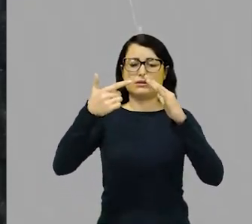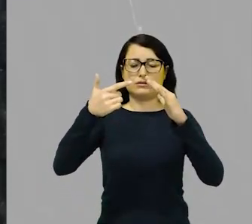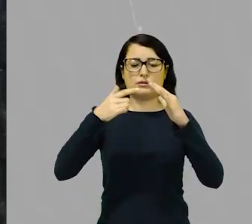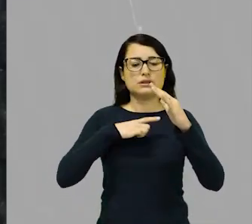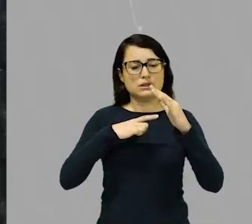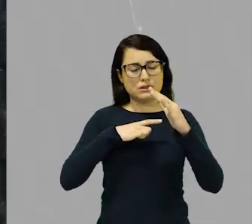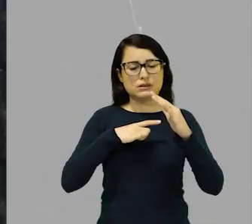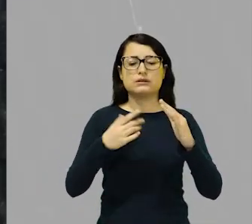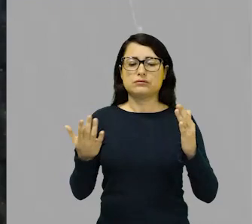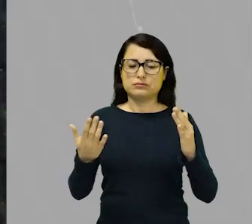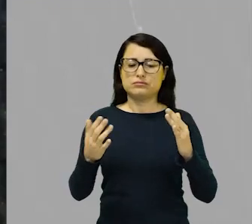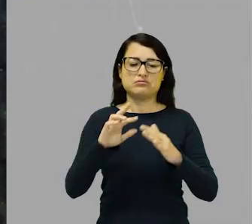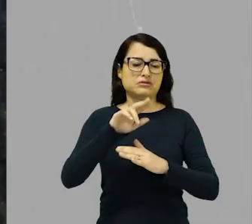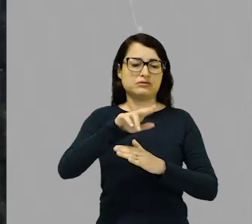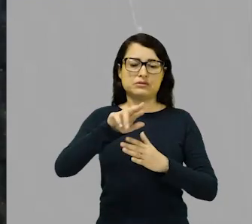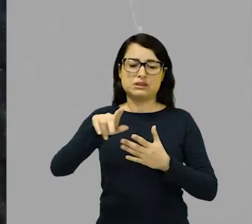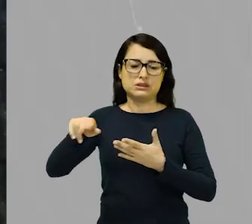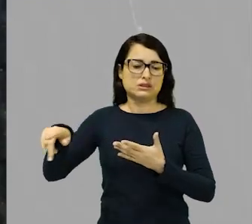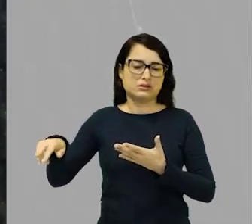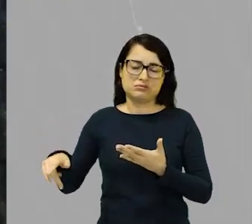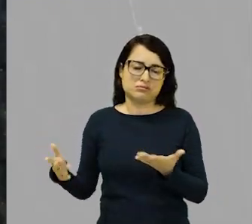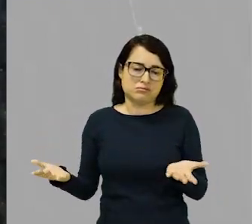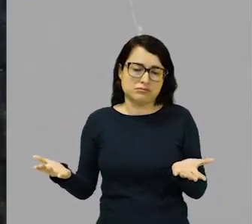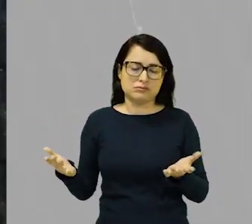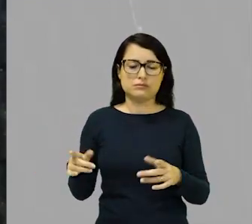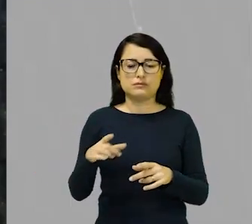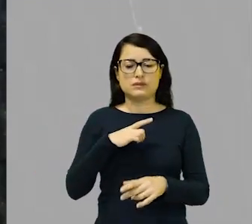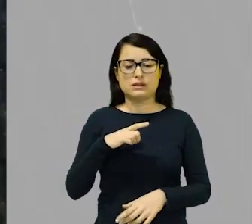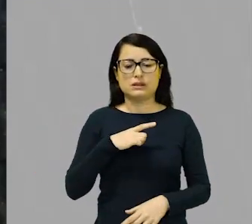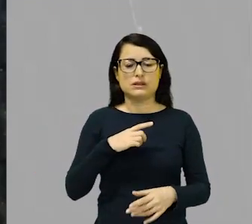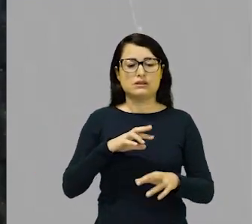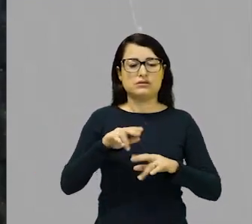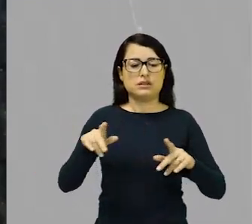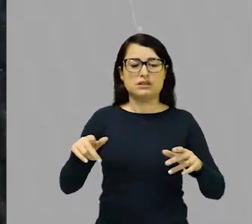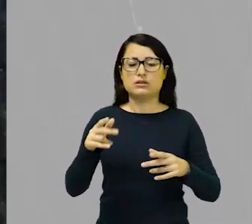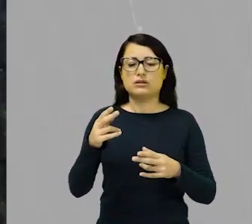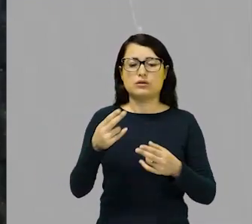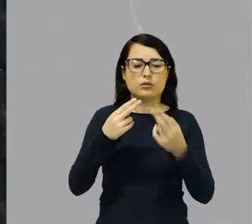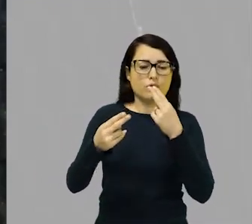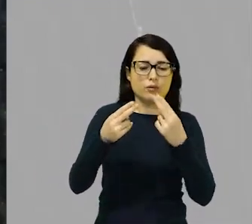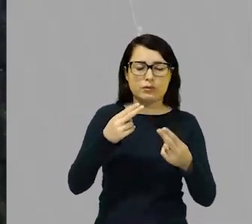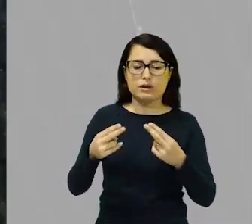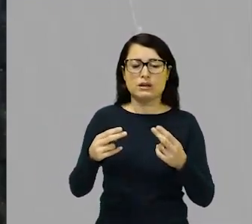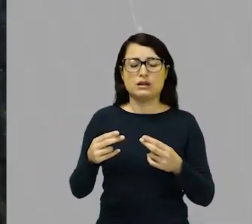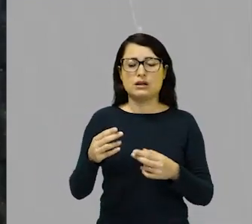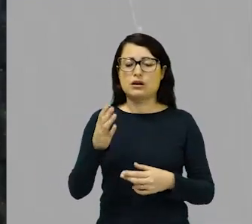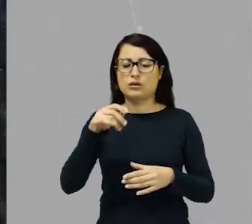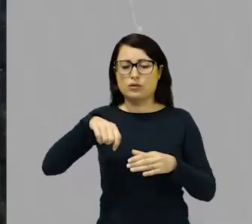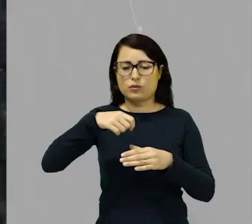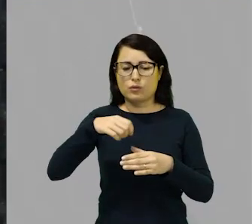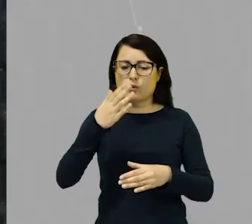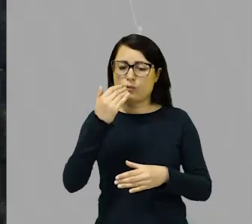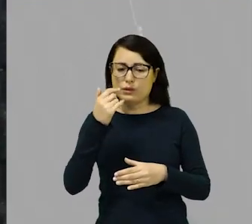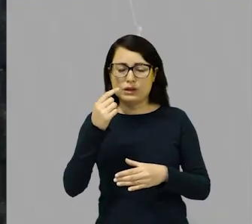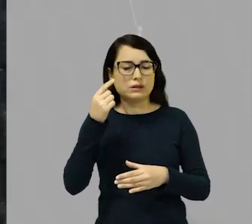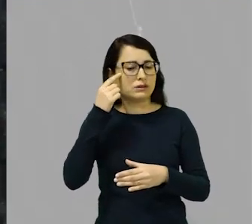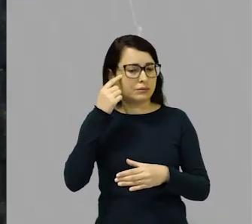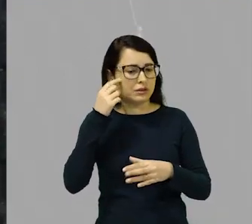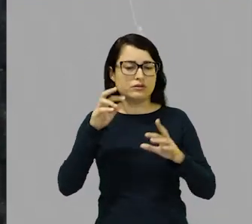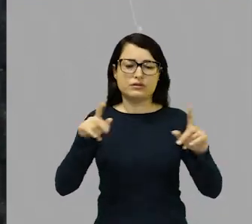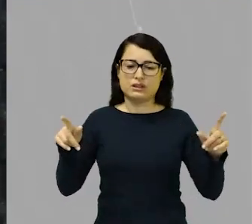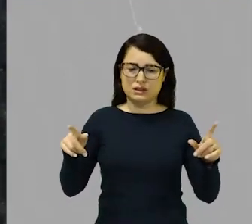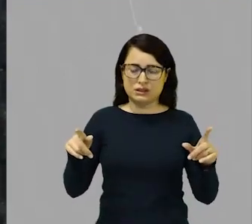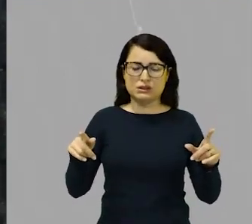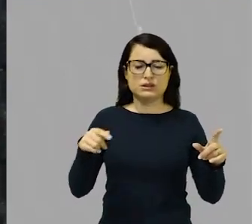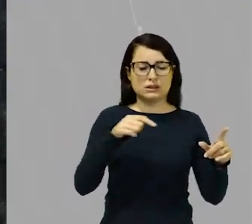né? Então você tem, por exemplo, formas diferentes de se alimentar, a culinária japonesa é diferente da nossa, a forma de